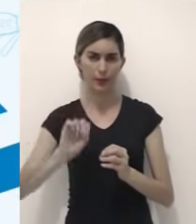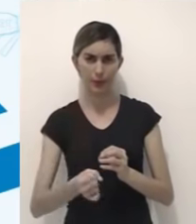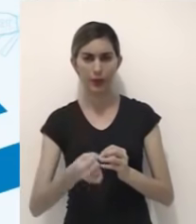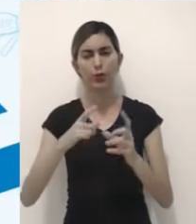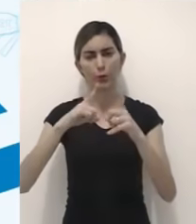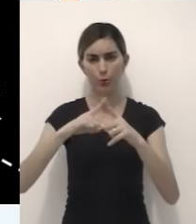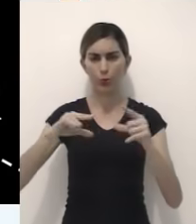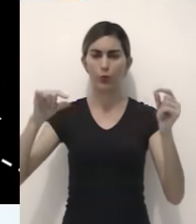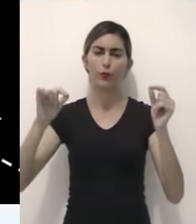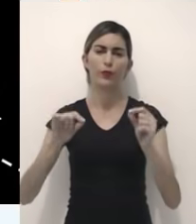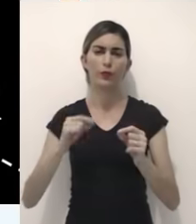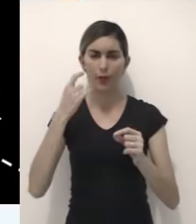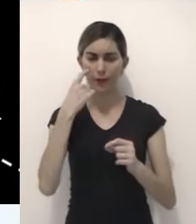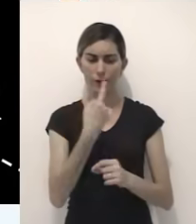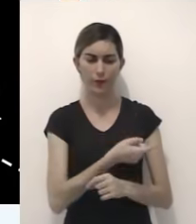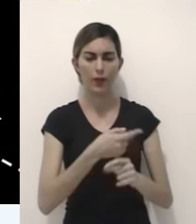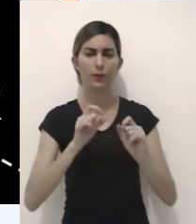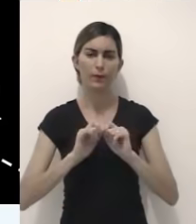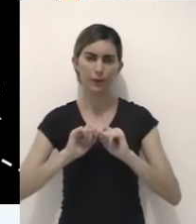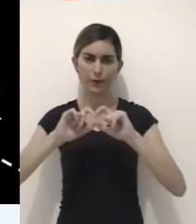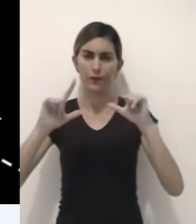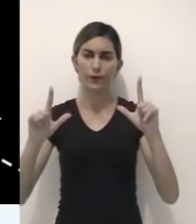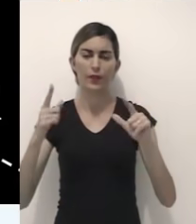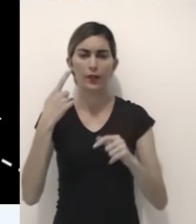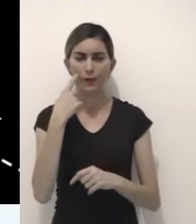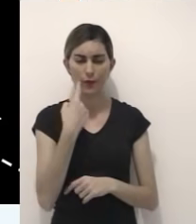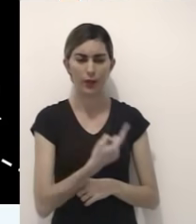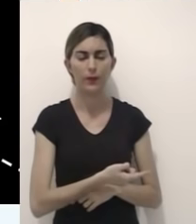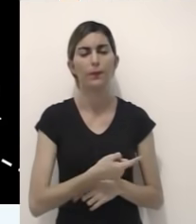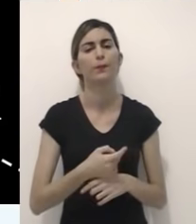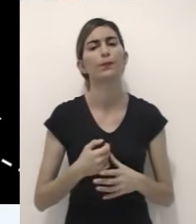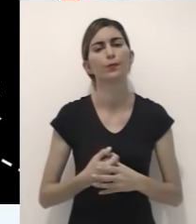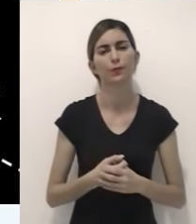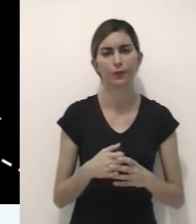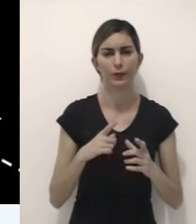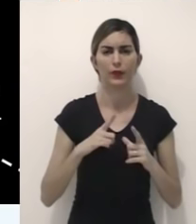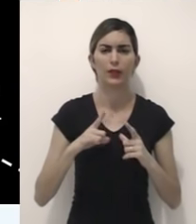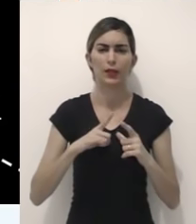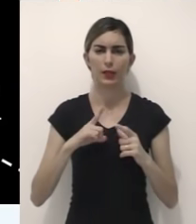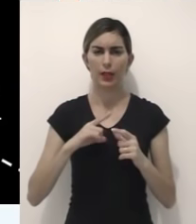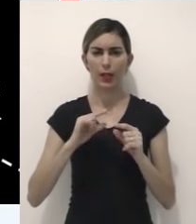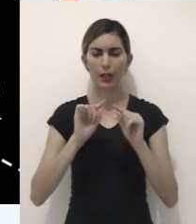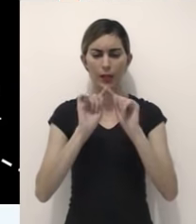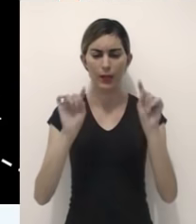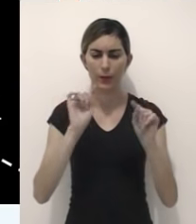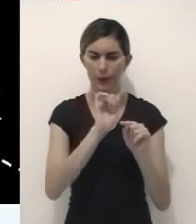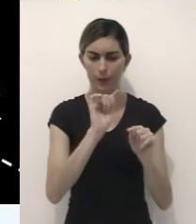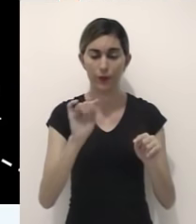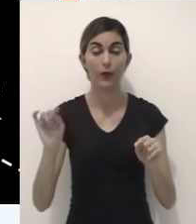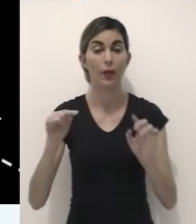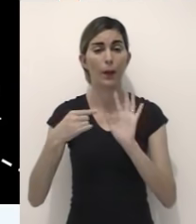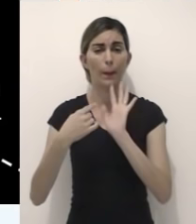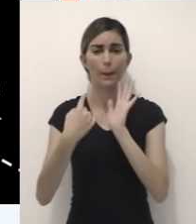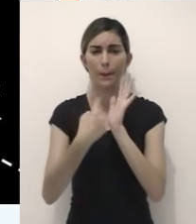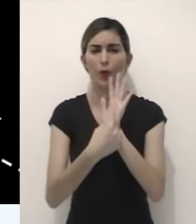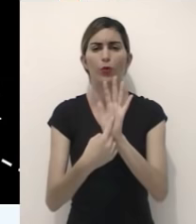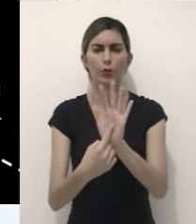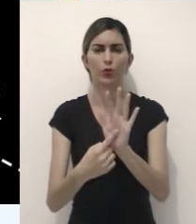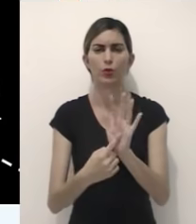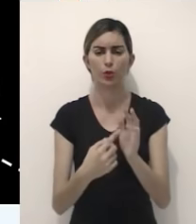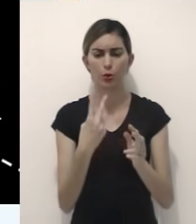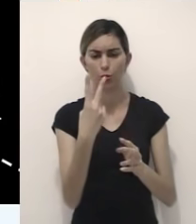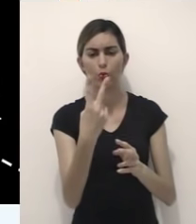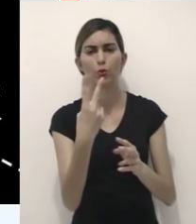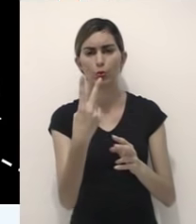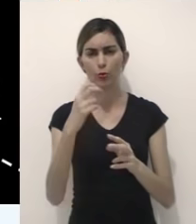o eclipse lunar. Então, vejamos a imagem agora com essa marcação. Vocês vão ver aí, a linha pontilhada está